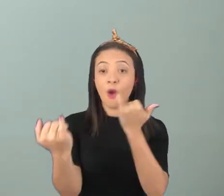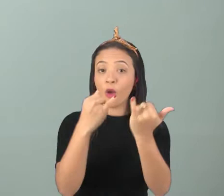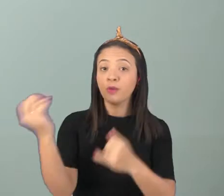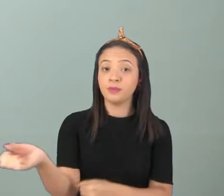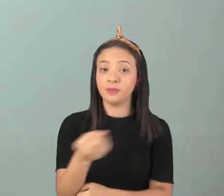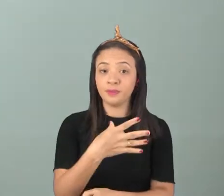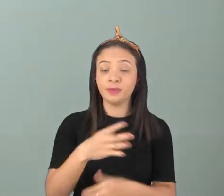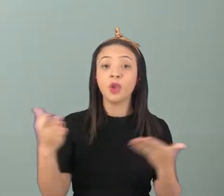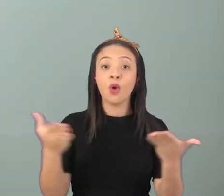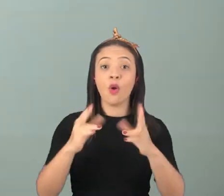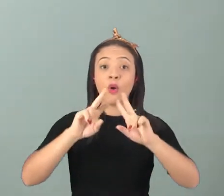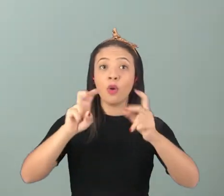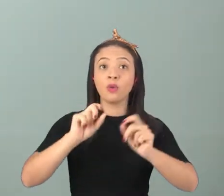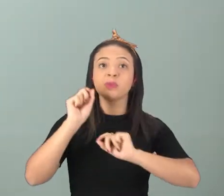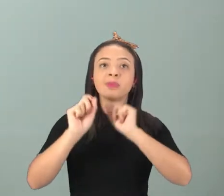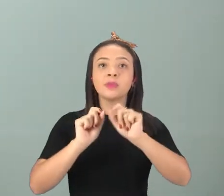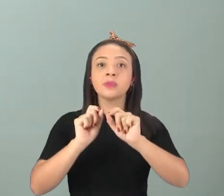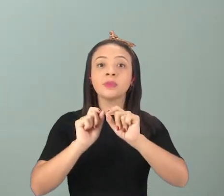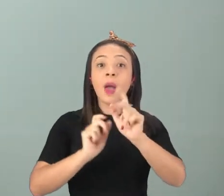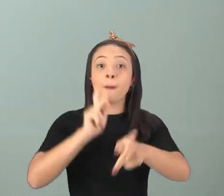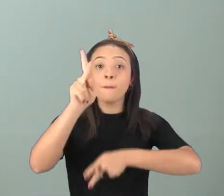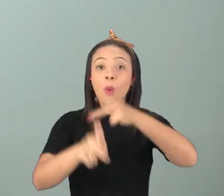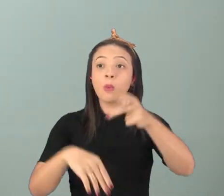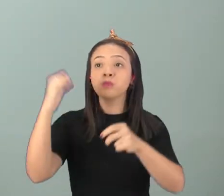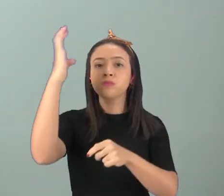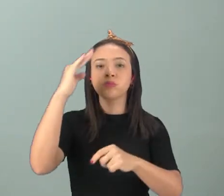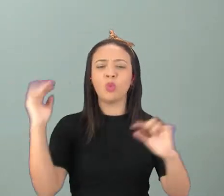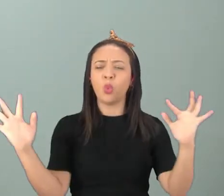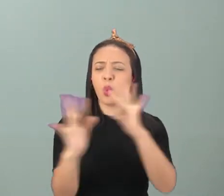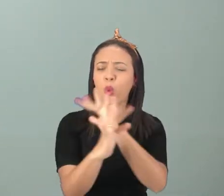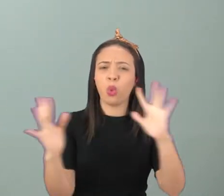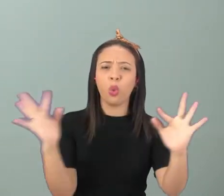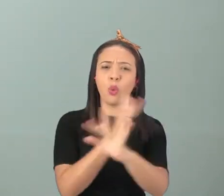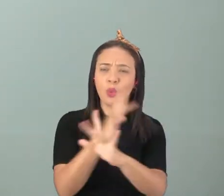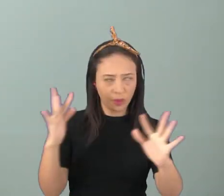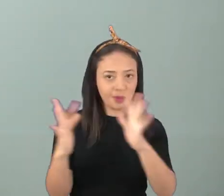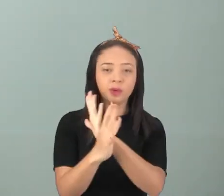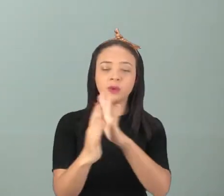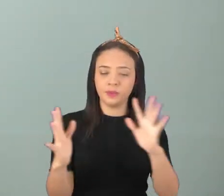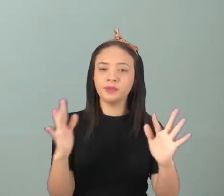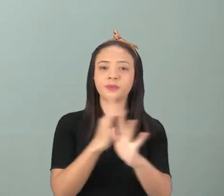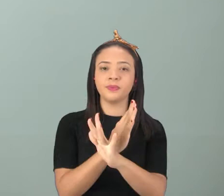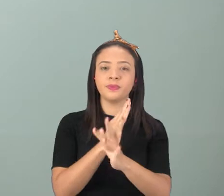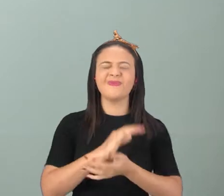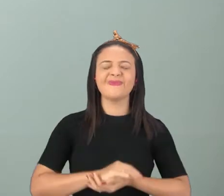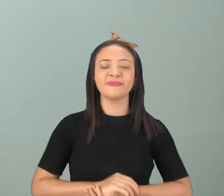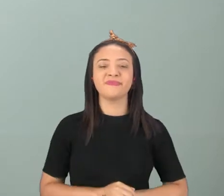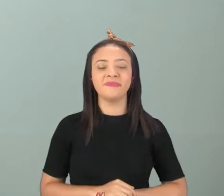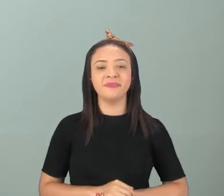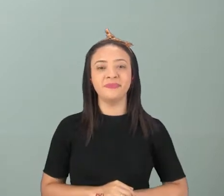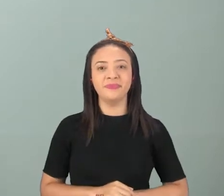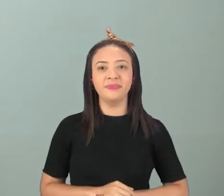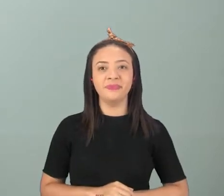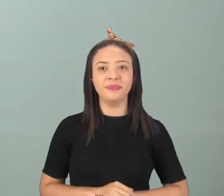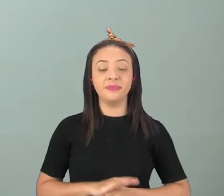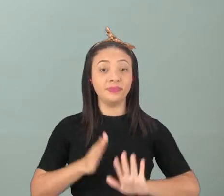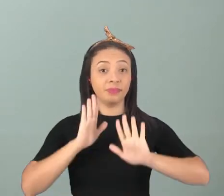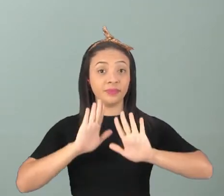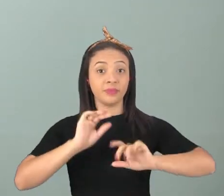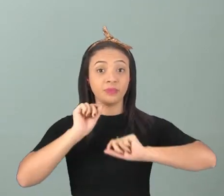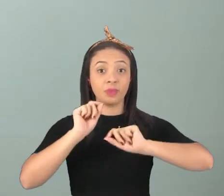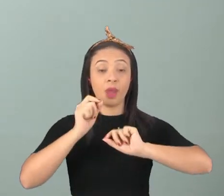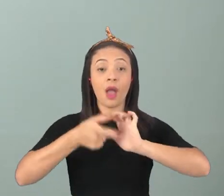para você. E o nosso tema de hoje é mobilidade socioespacial da população brasileira. Mas